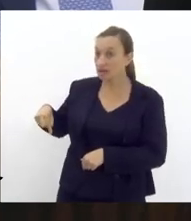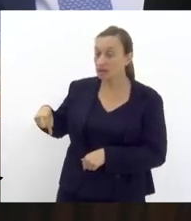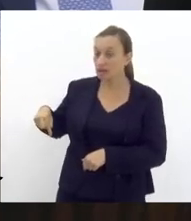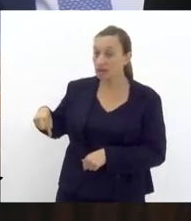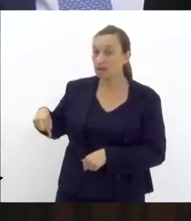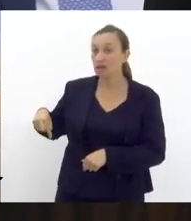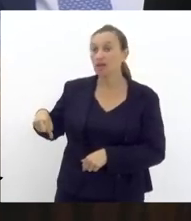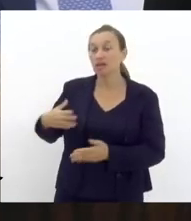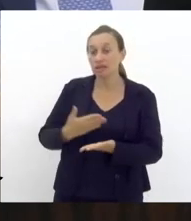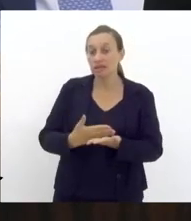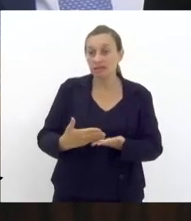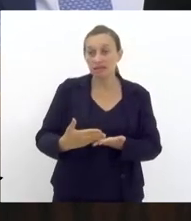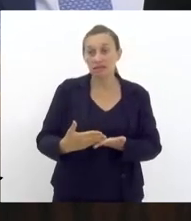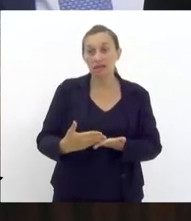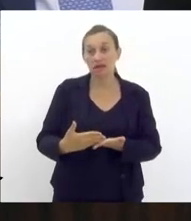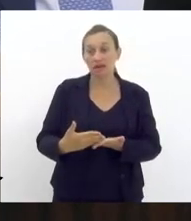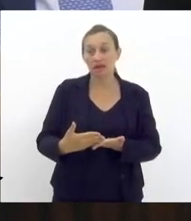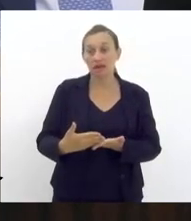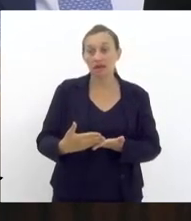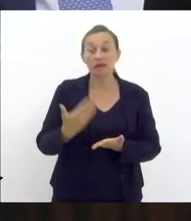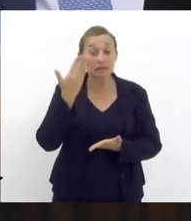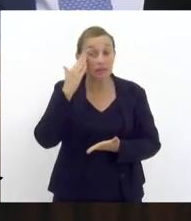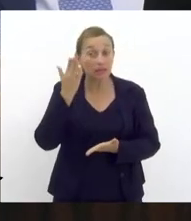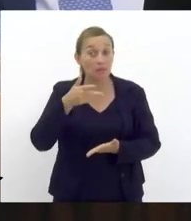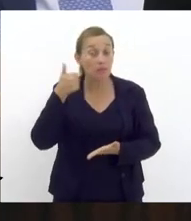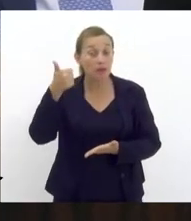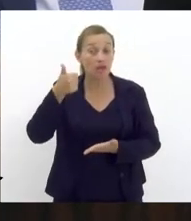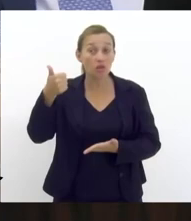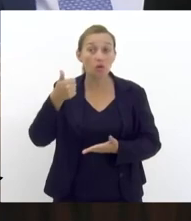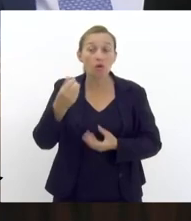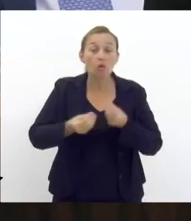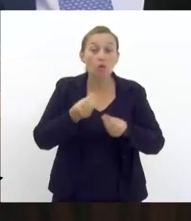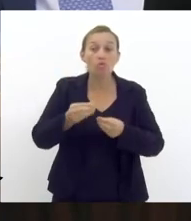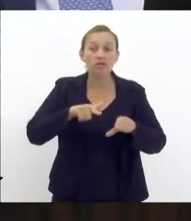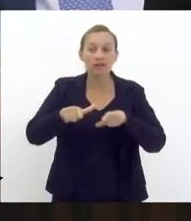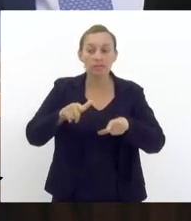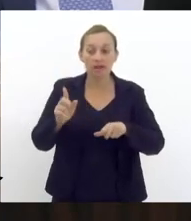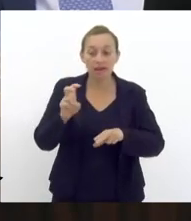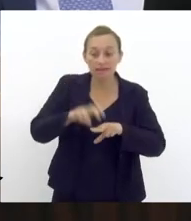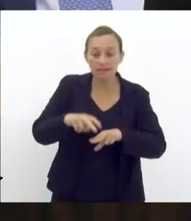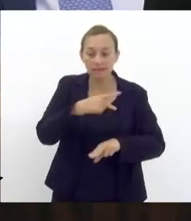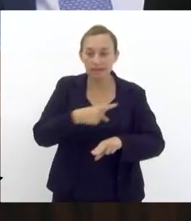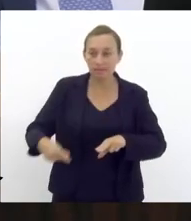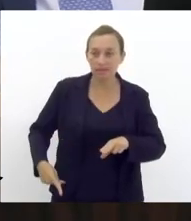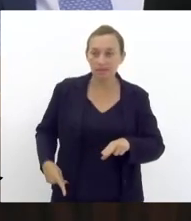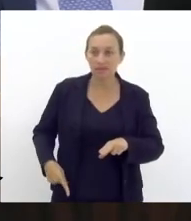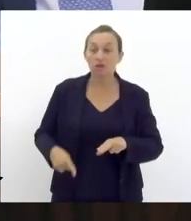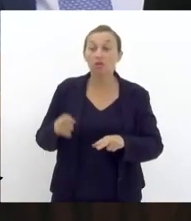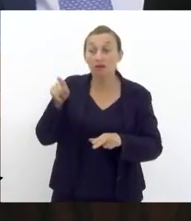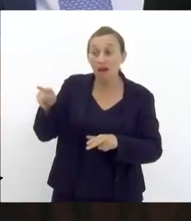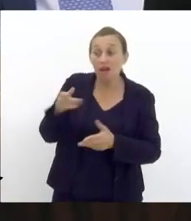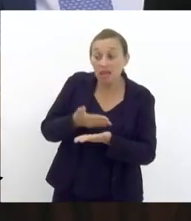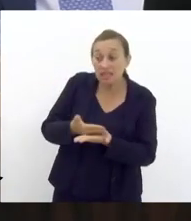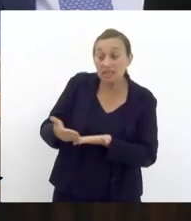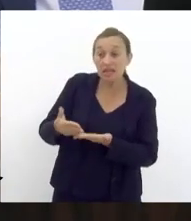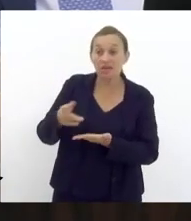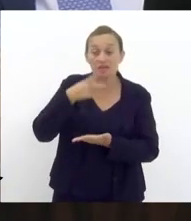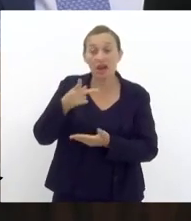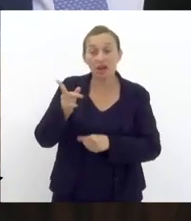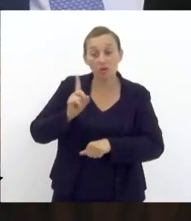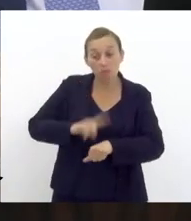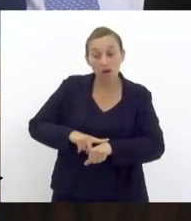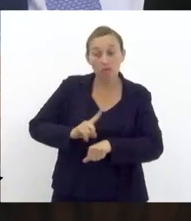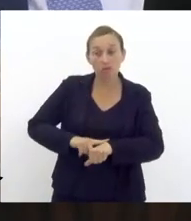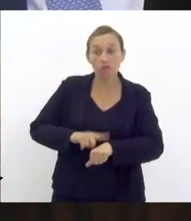para o senhor se inteirar da sessão aqui Quando ela começar a falar eu marco o tempo dela